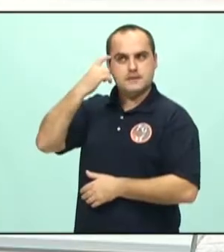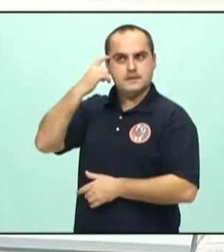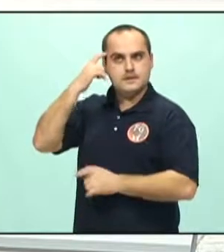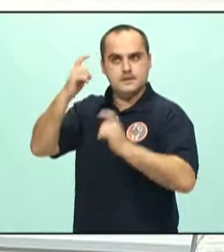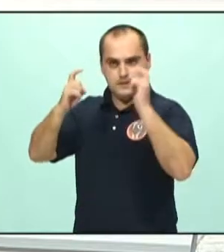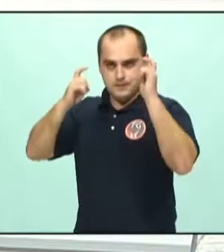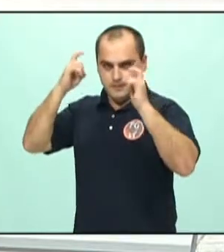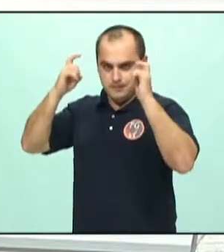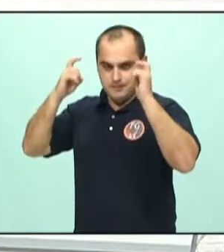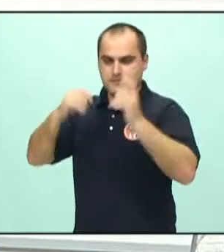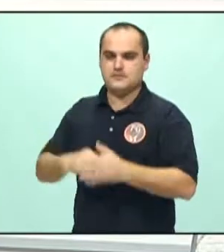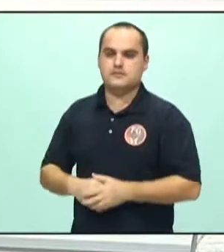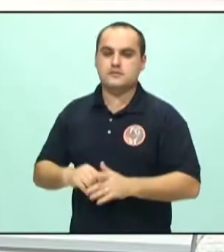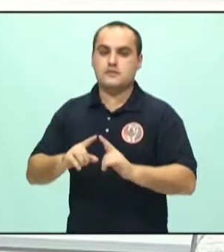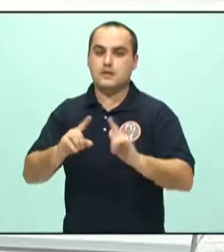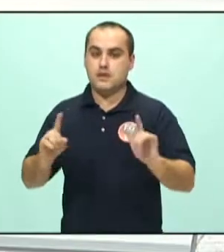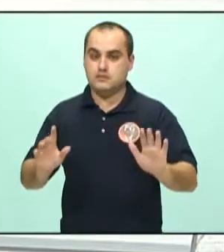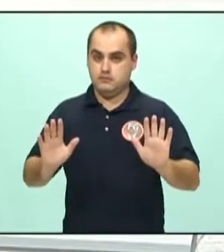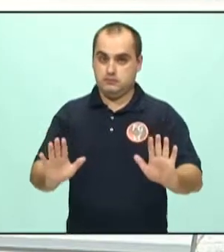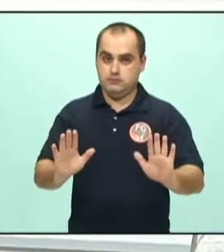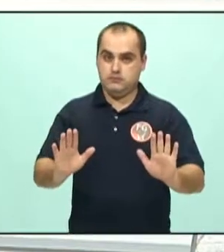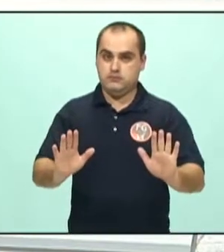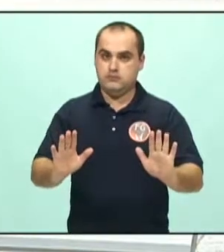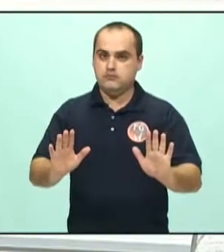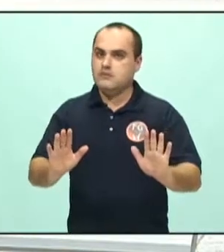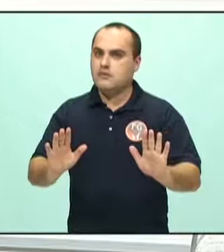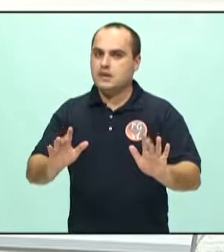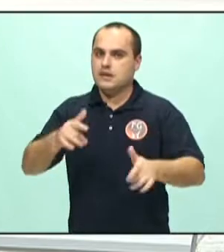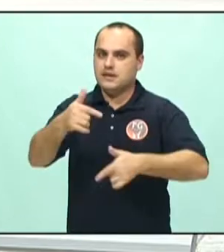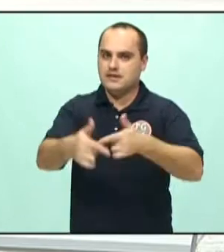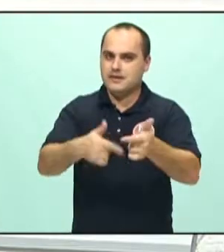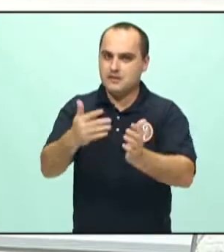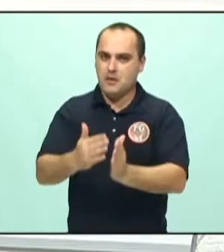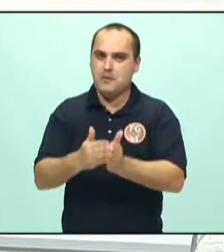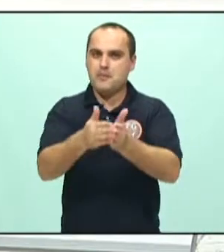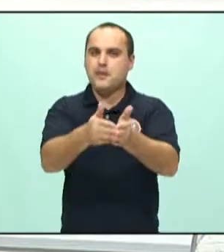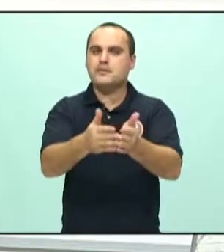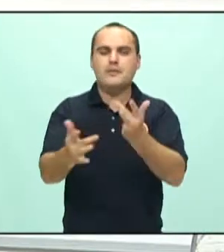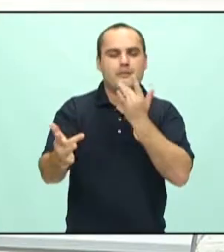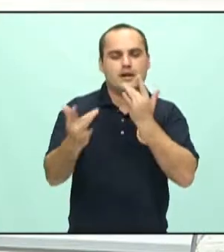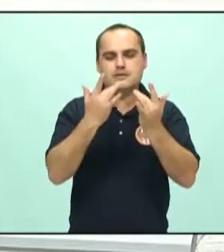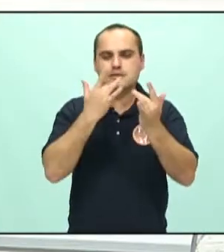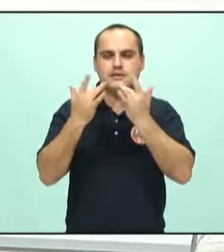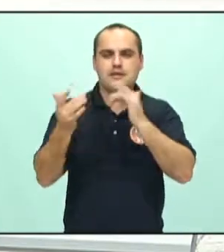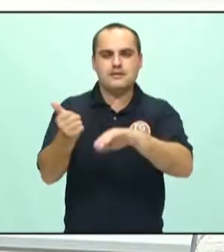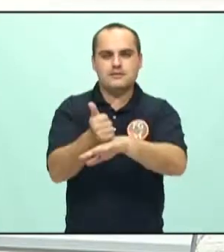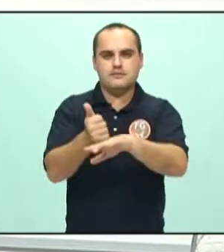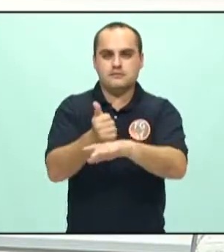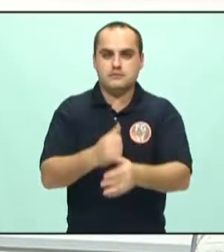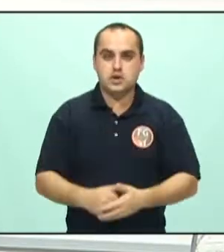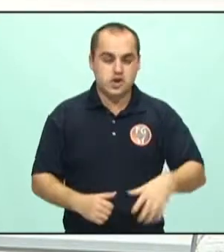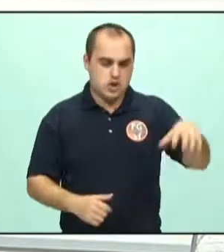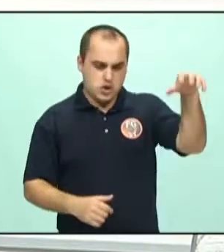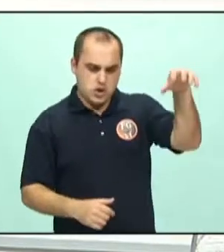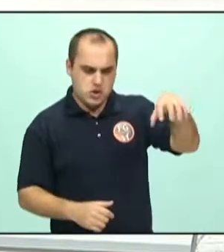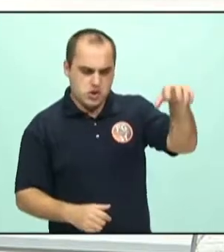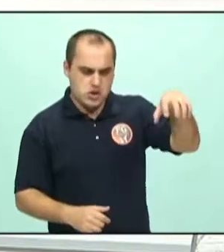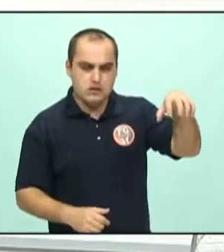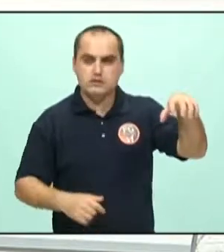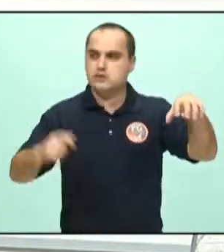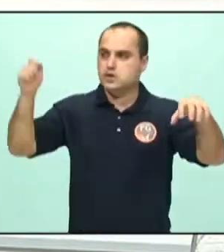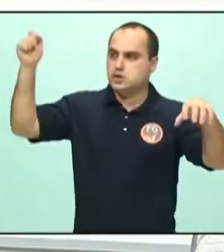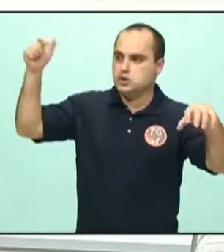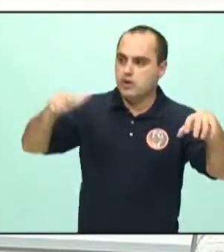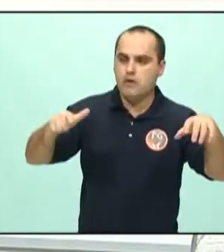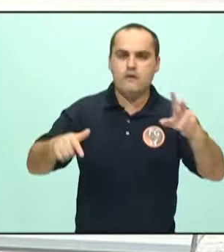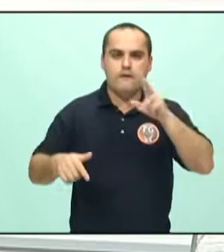Mas o portuário, de uma maneira geral, ele tem uma paixão muito grande pela sua atividade, né? Nós trabalhamos sob chuva, sob sol, no